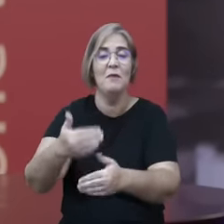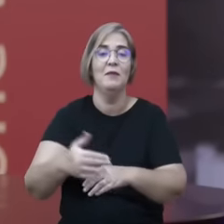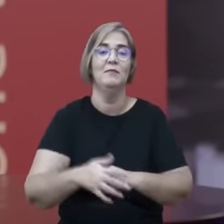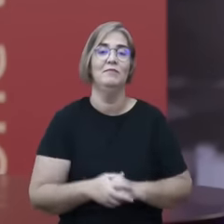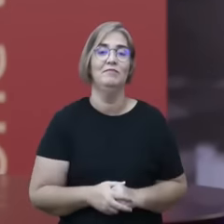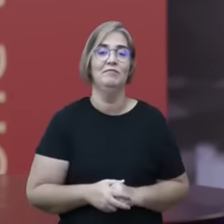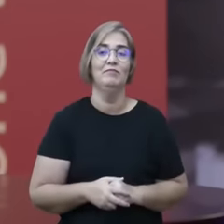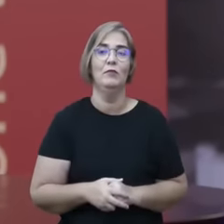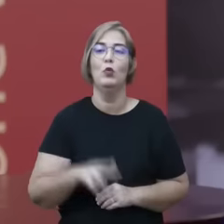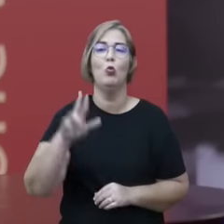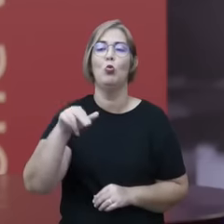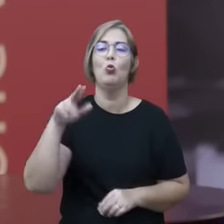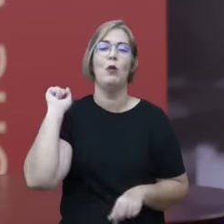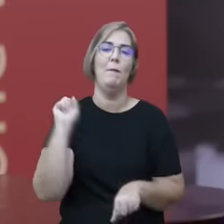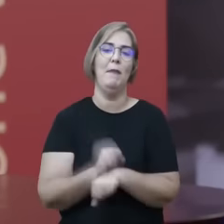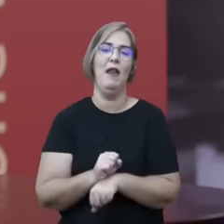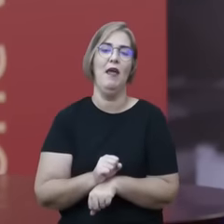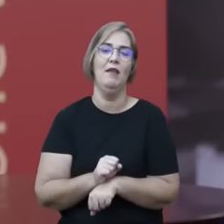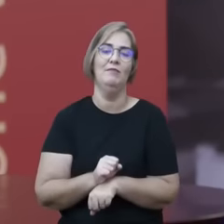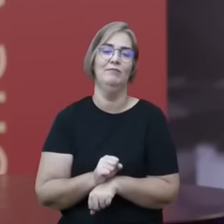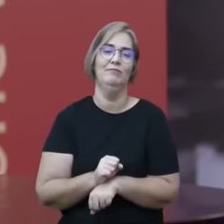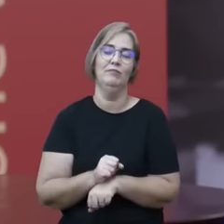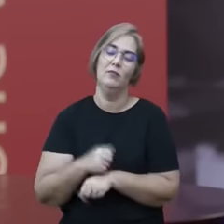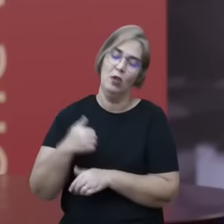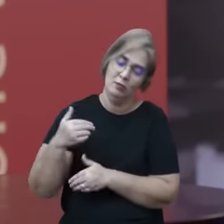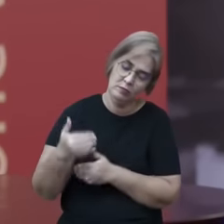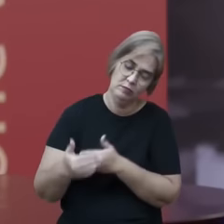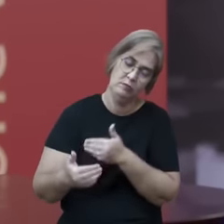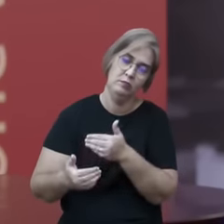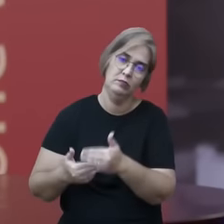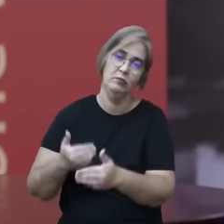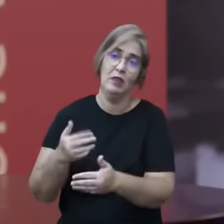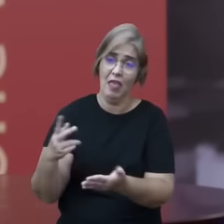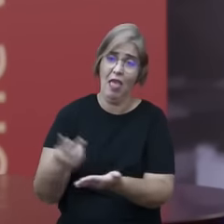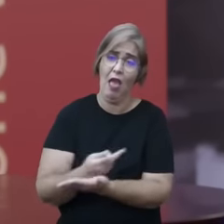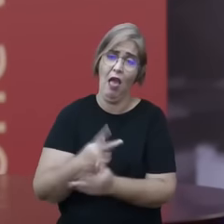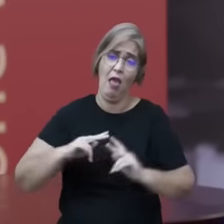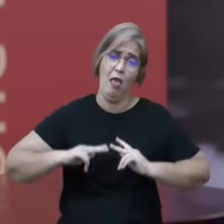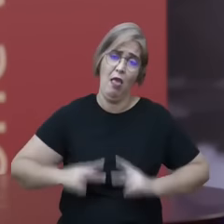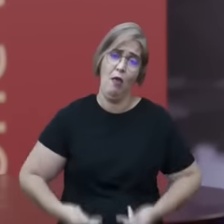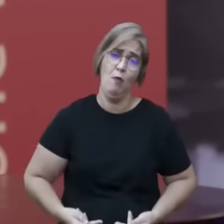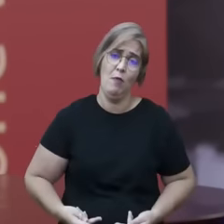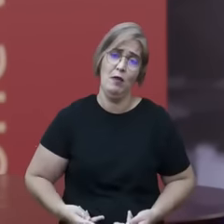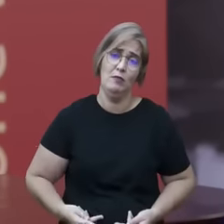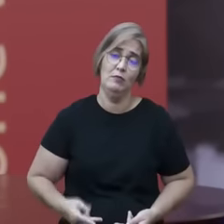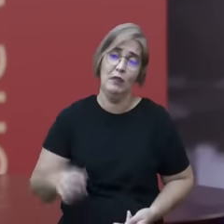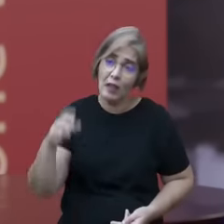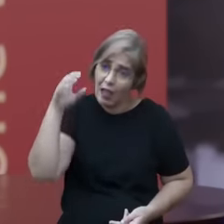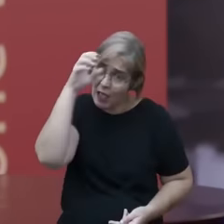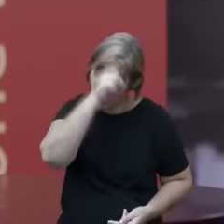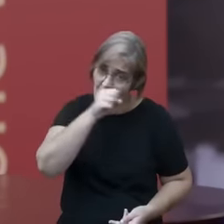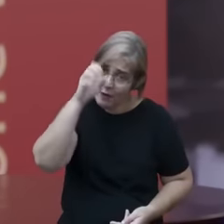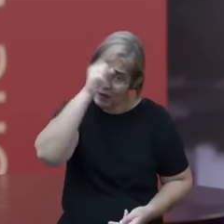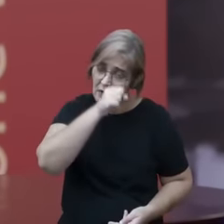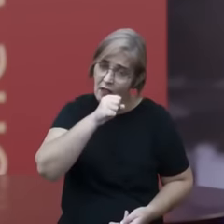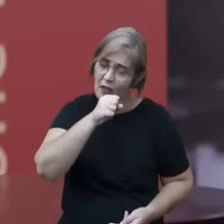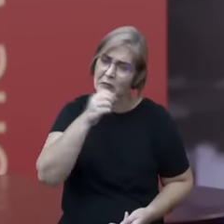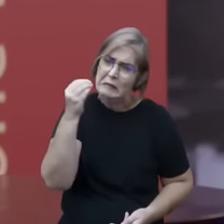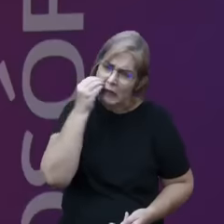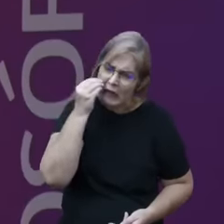continuar, não há alternativa. Eh, errar é humana e persistir no erro mais ainda.